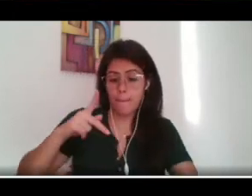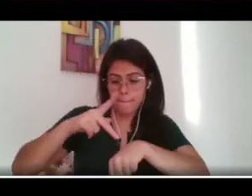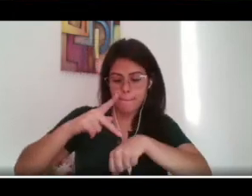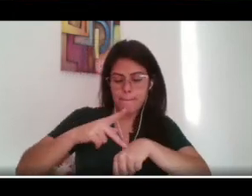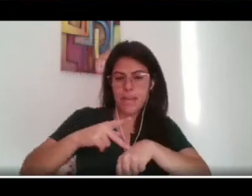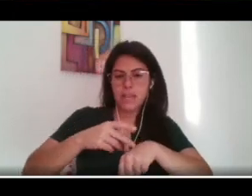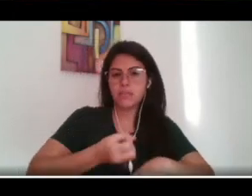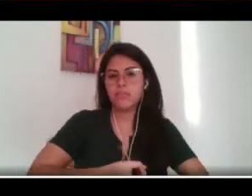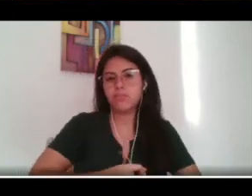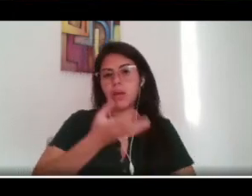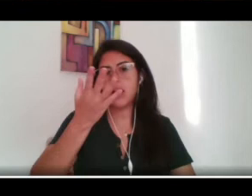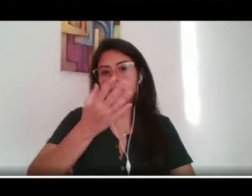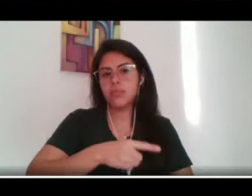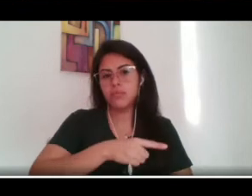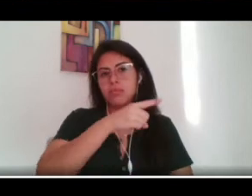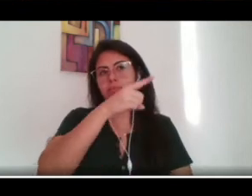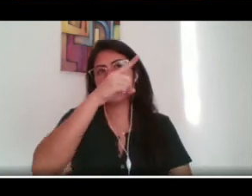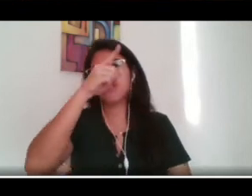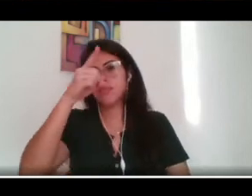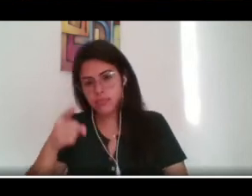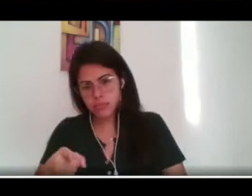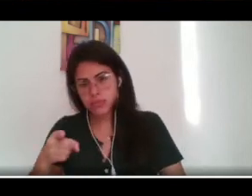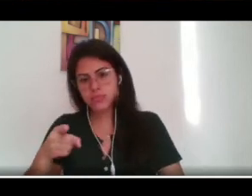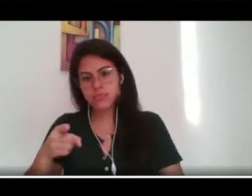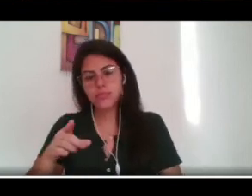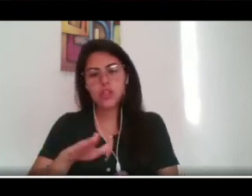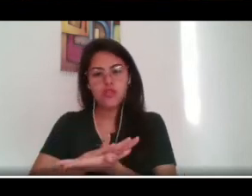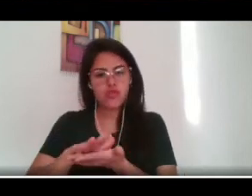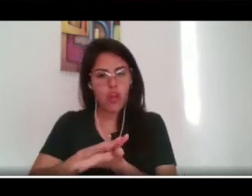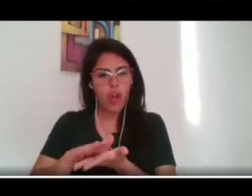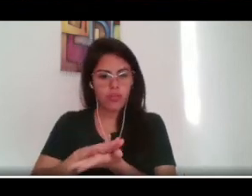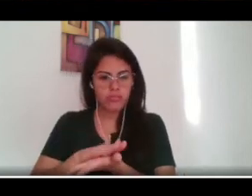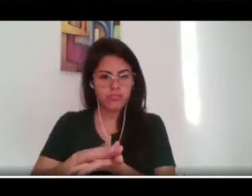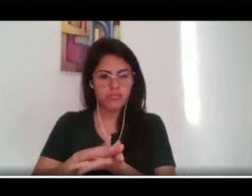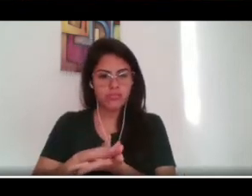aqui é o alto do edifício. E aí, então, quando